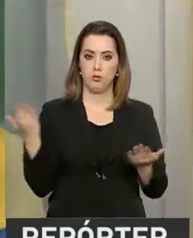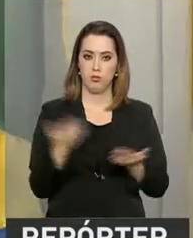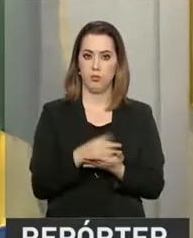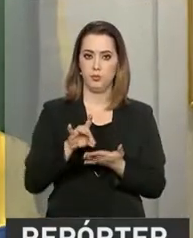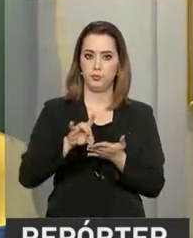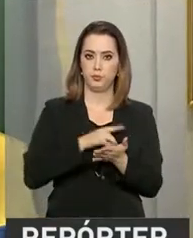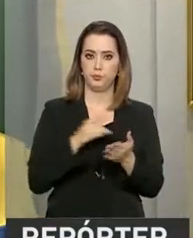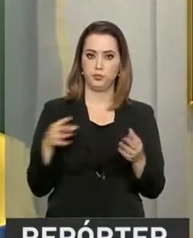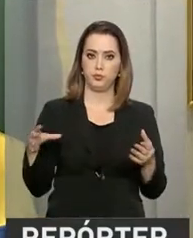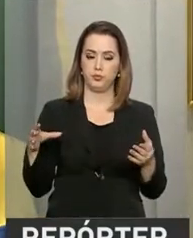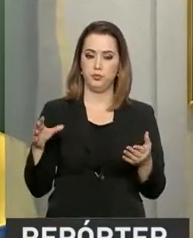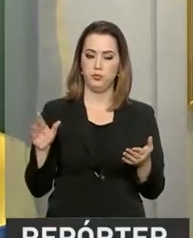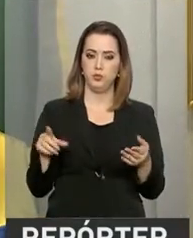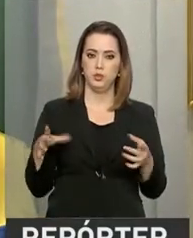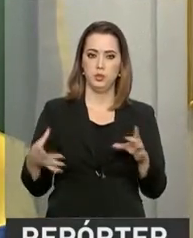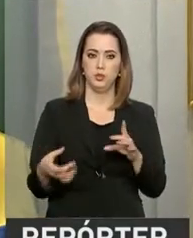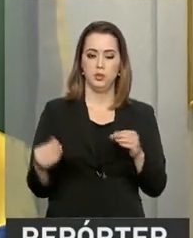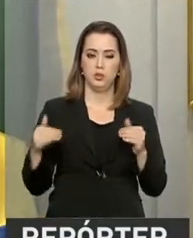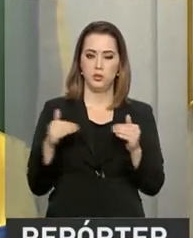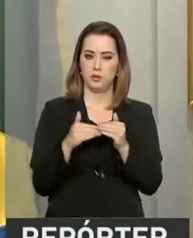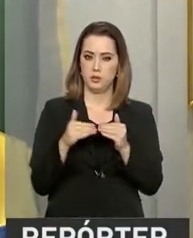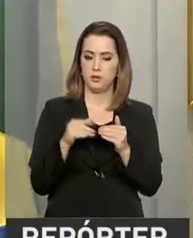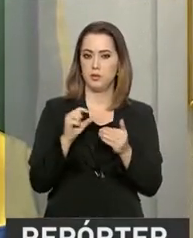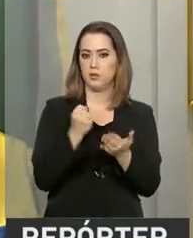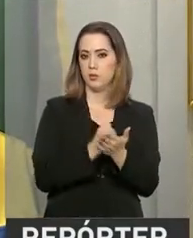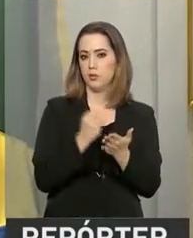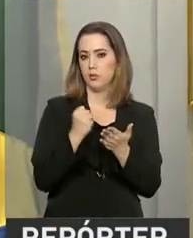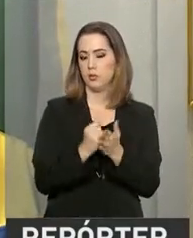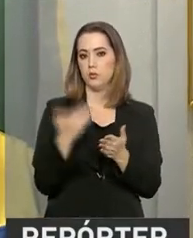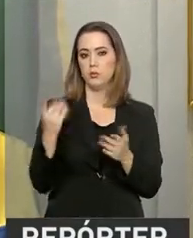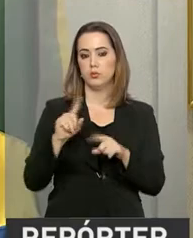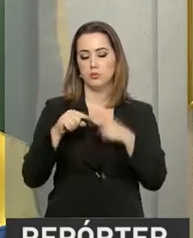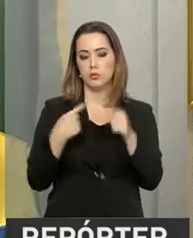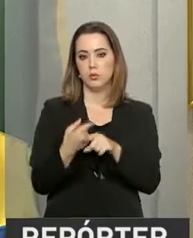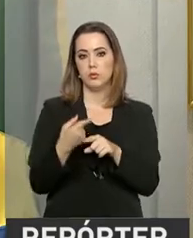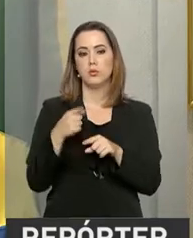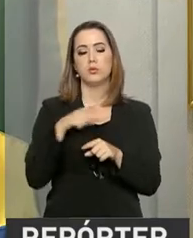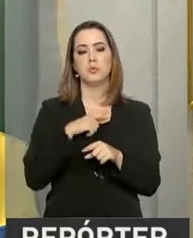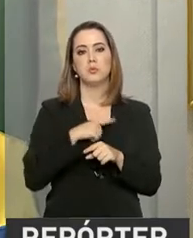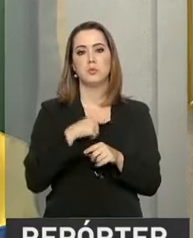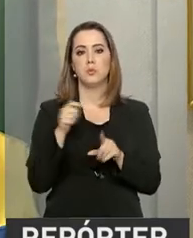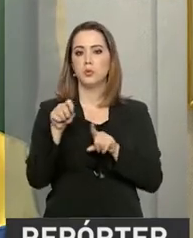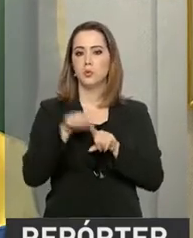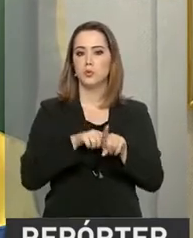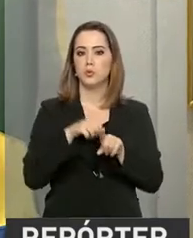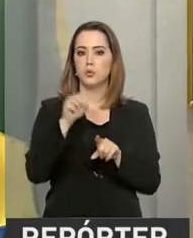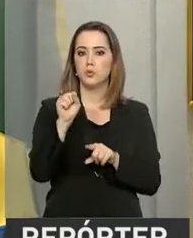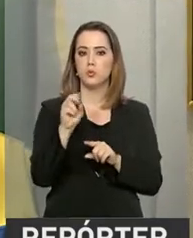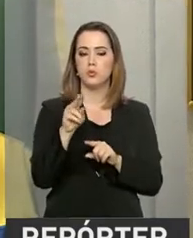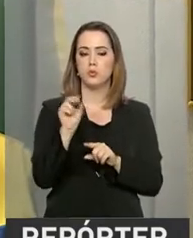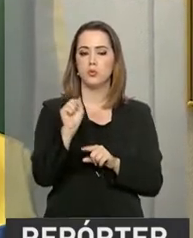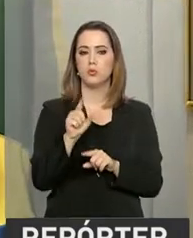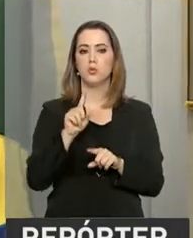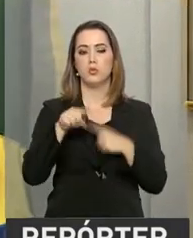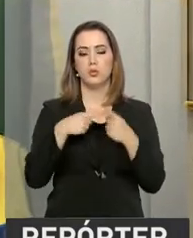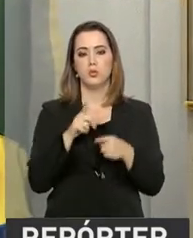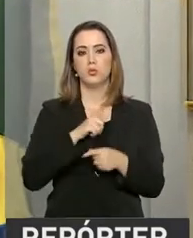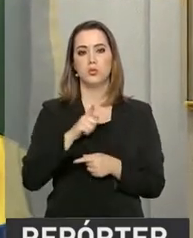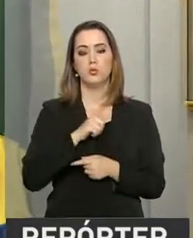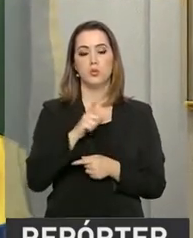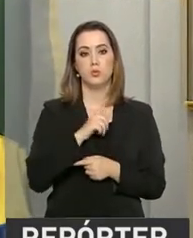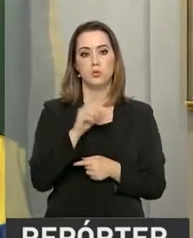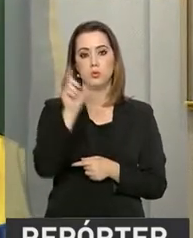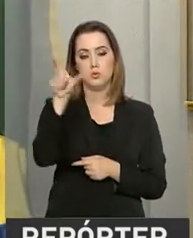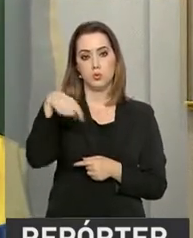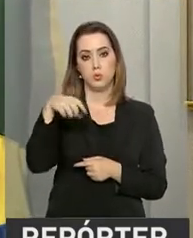esperamos em alguns meses já está com um cartão sus acoplado a esse banco de dados de metade de